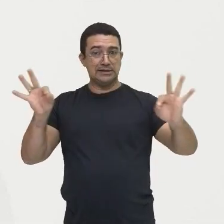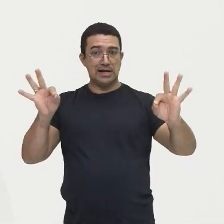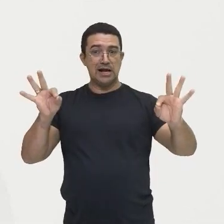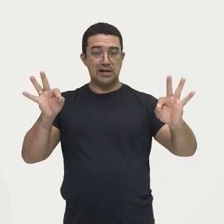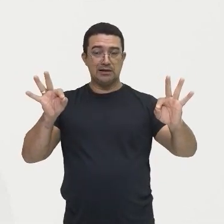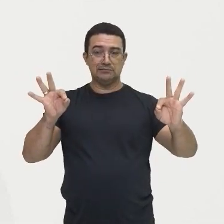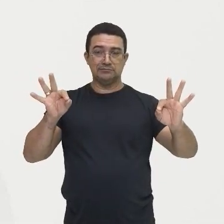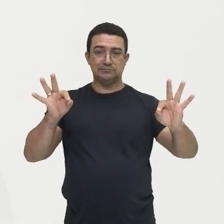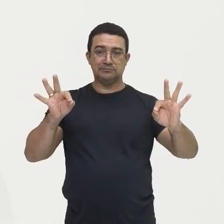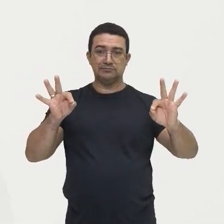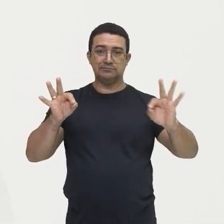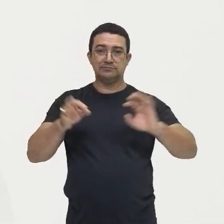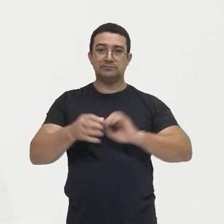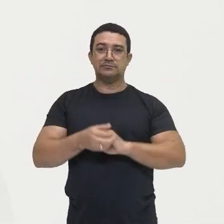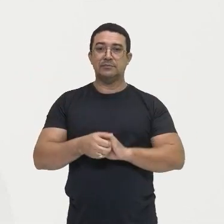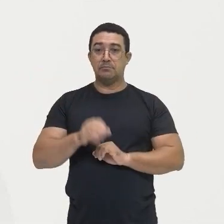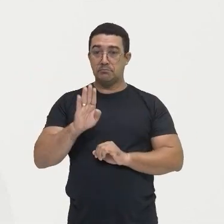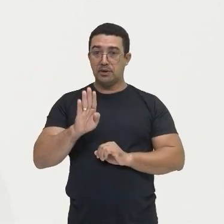para 10.000.